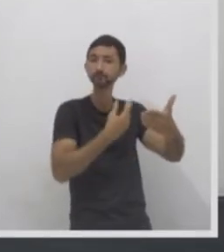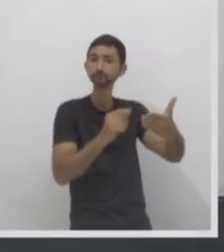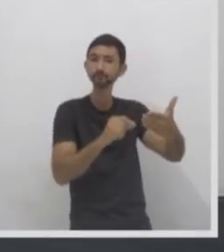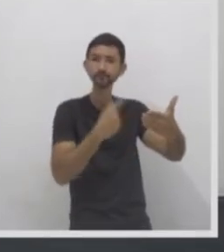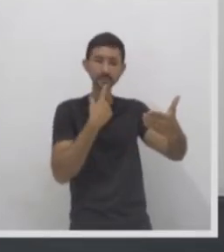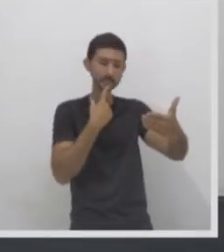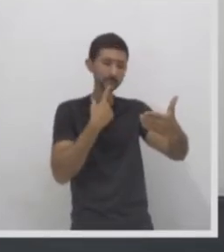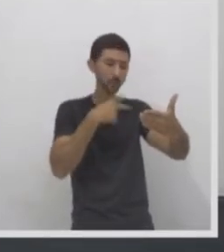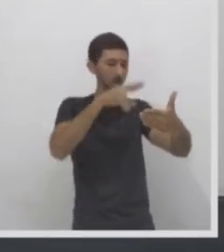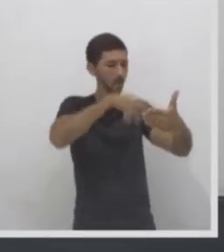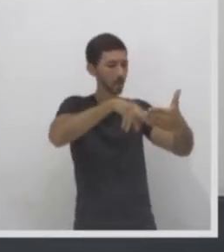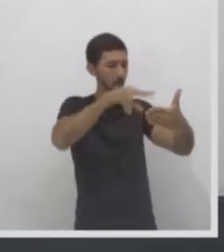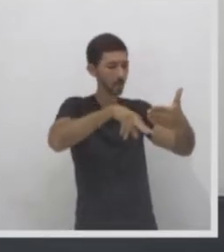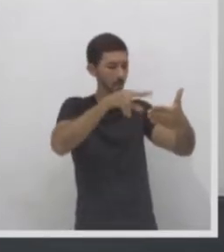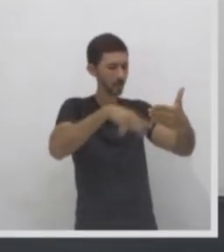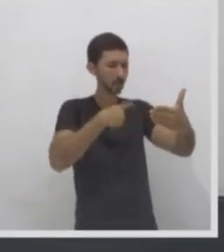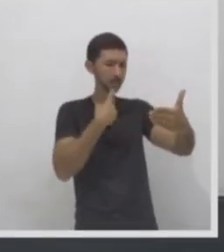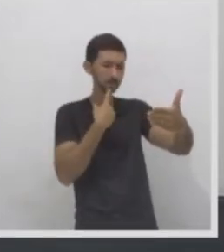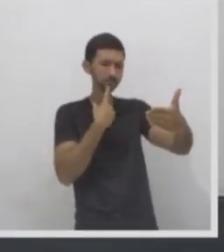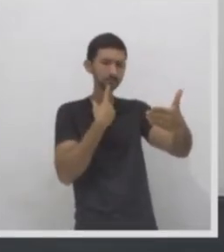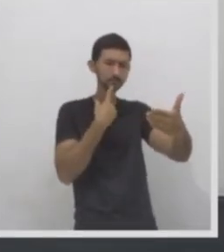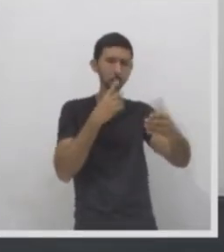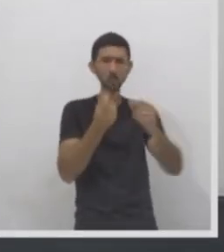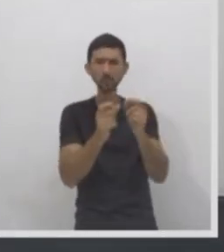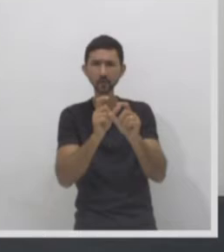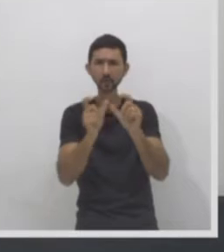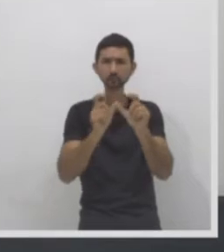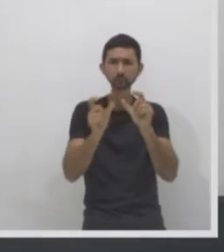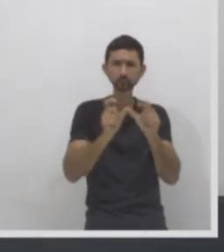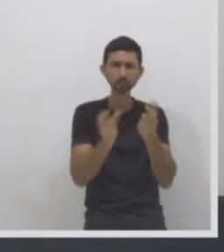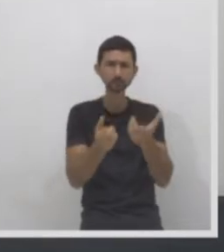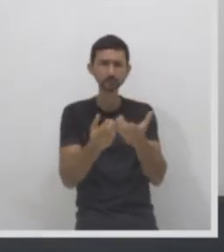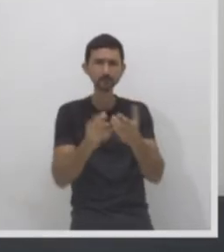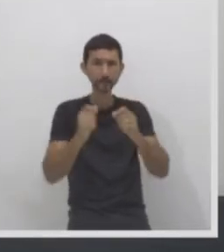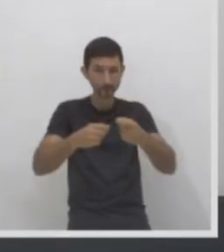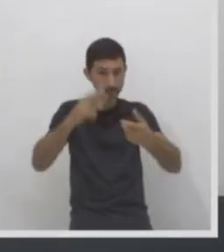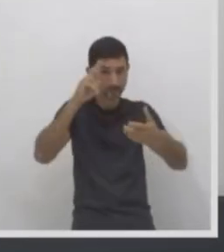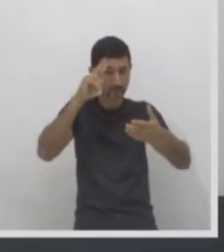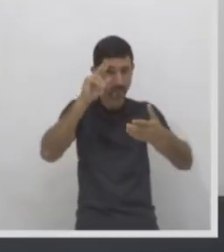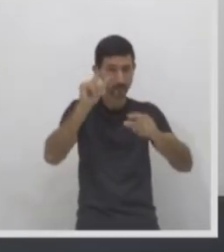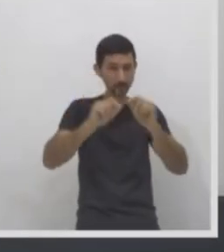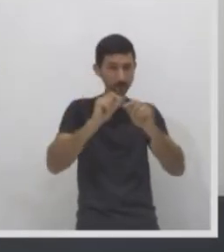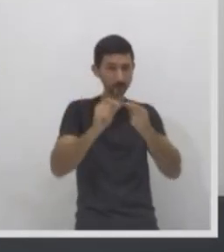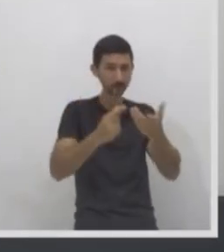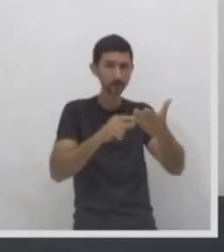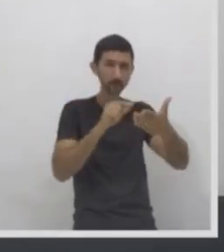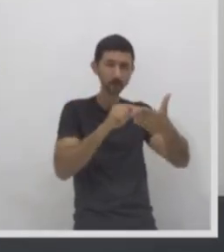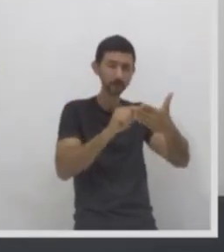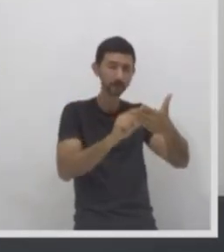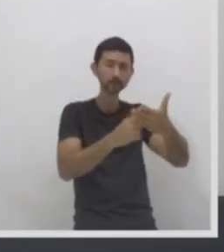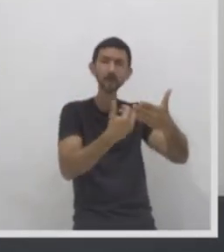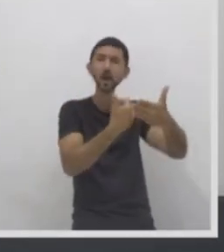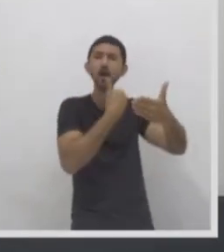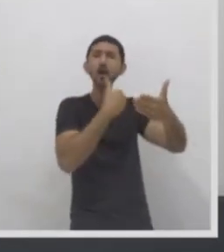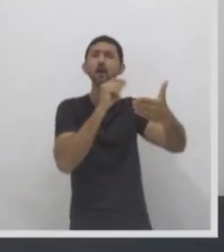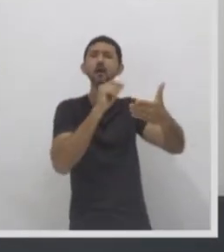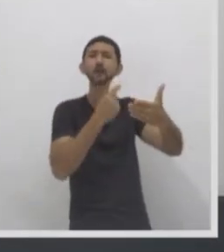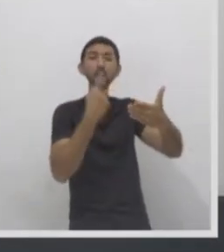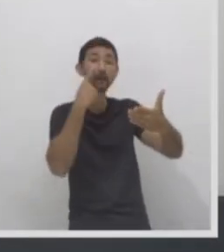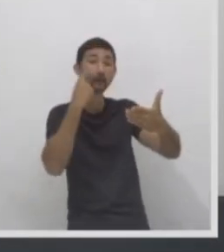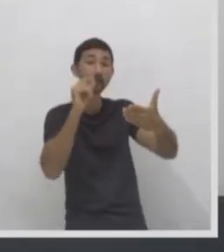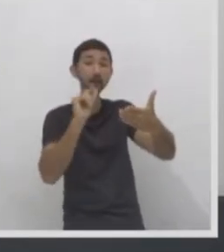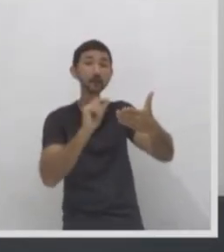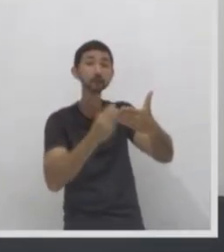vir essa expressão em alguma questão, você tem que lembrar disso. O propósito comunicativo é a intenção